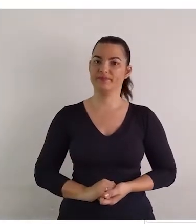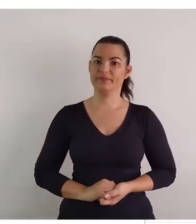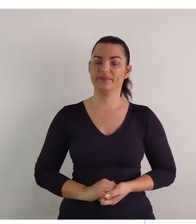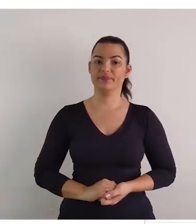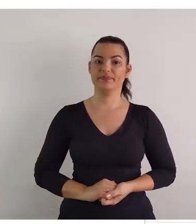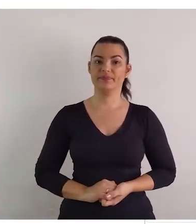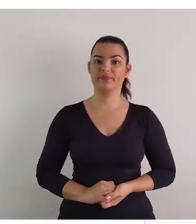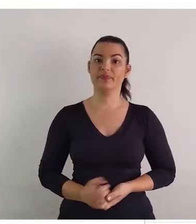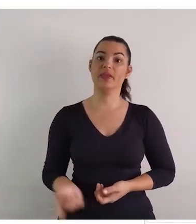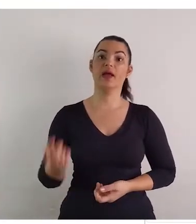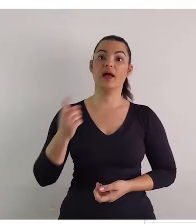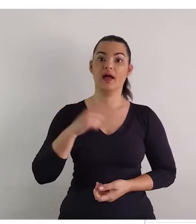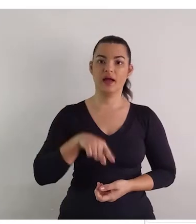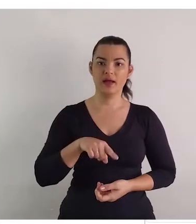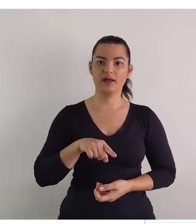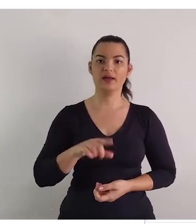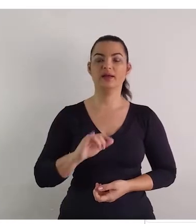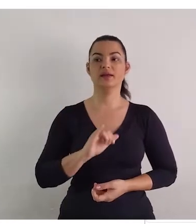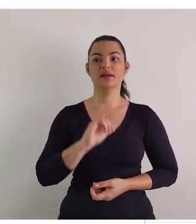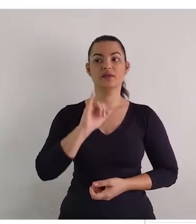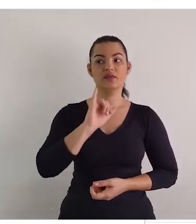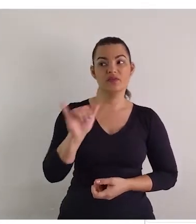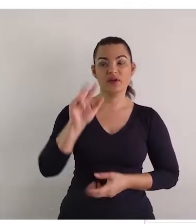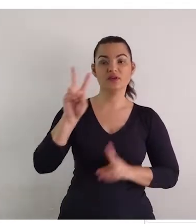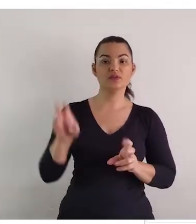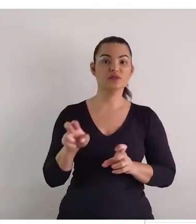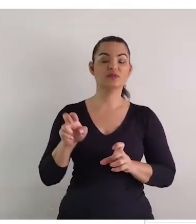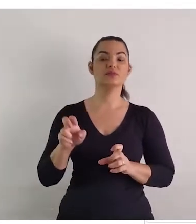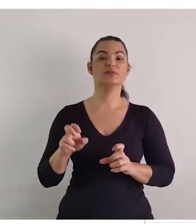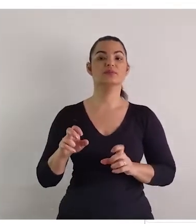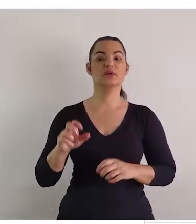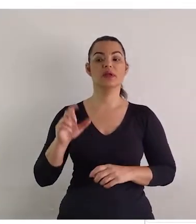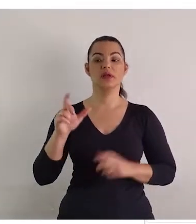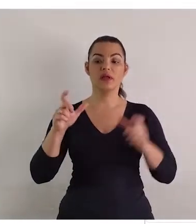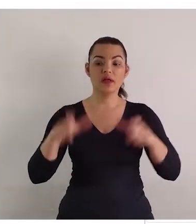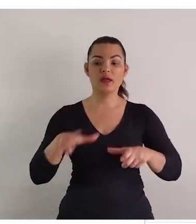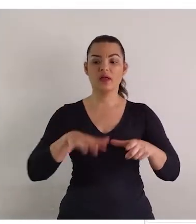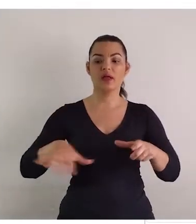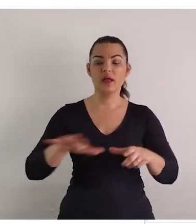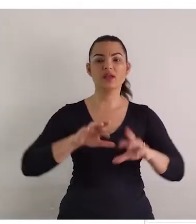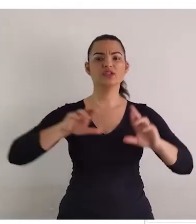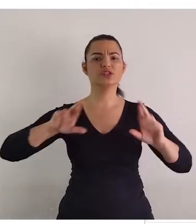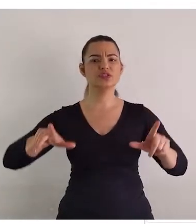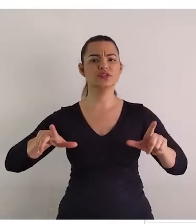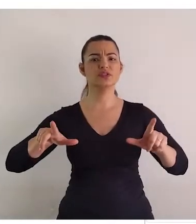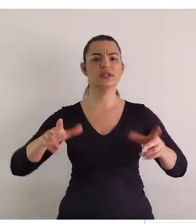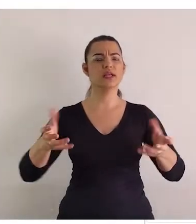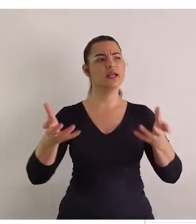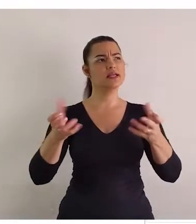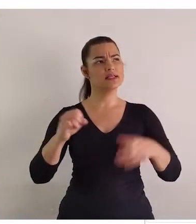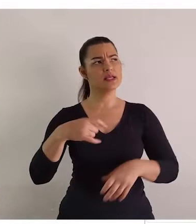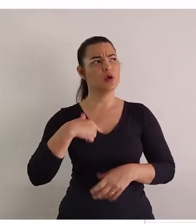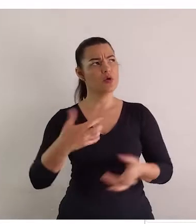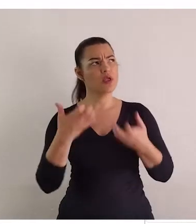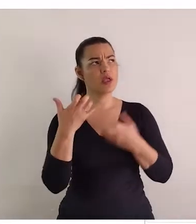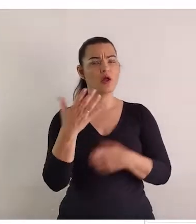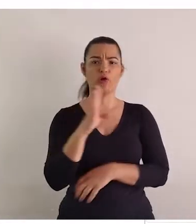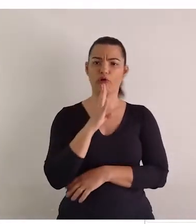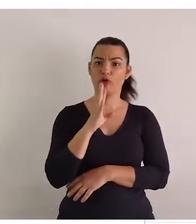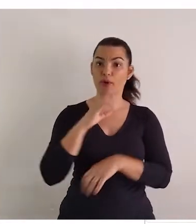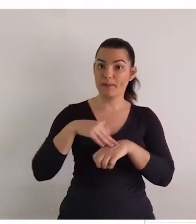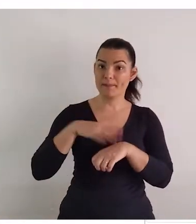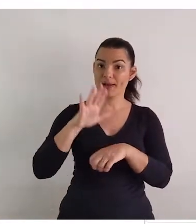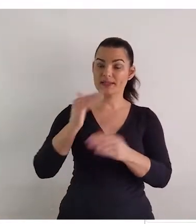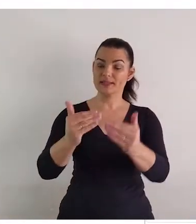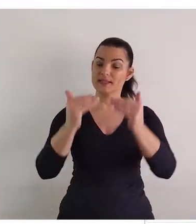E aqui eu já falo de um espaço bem diferente. Se eu quiser saber um pouco mais, aqui